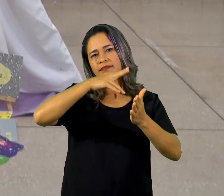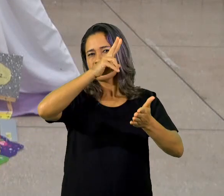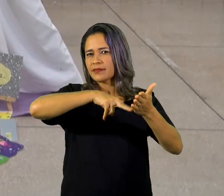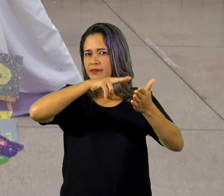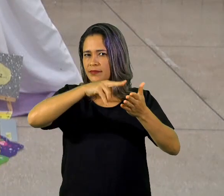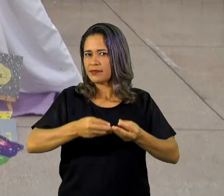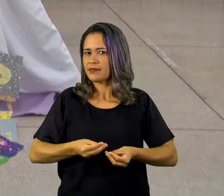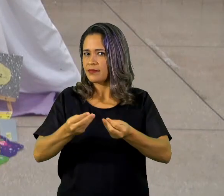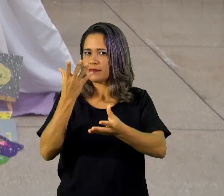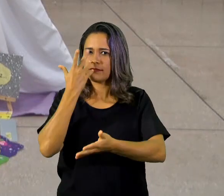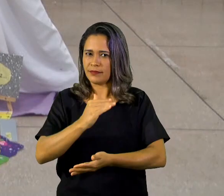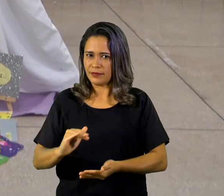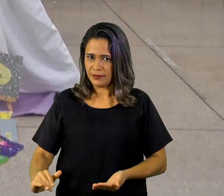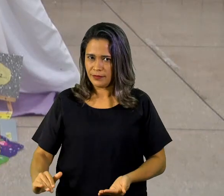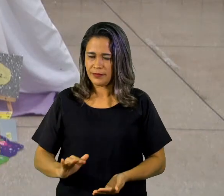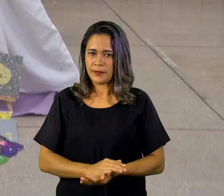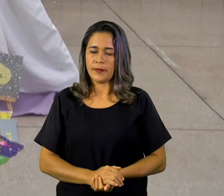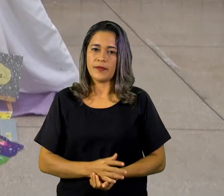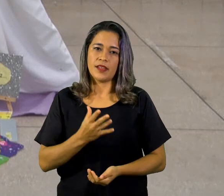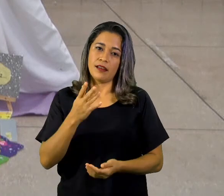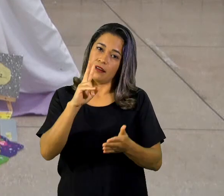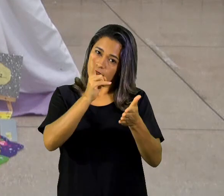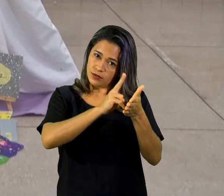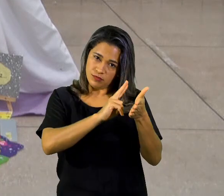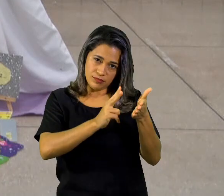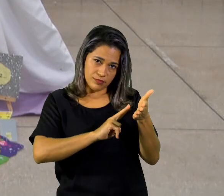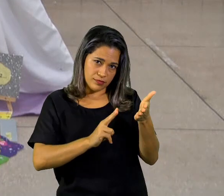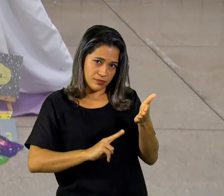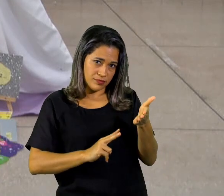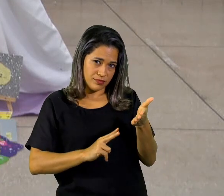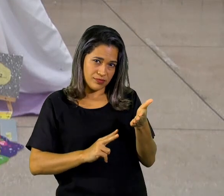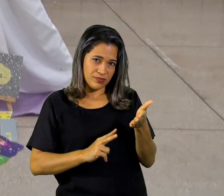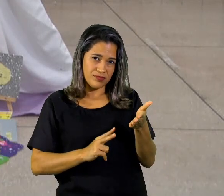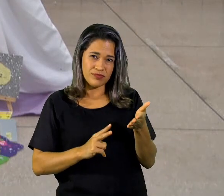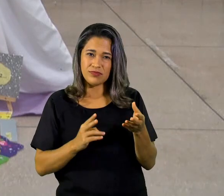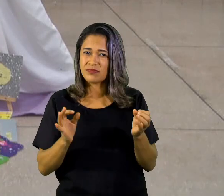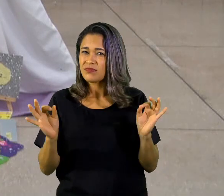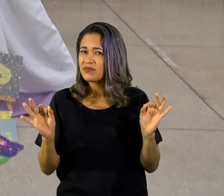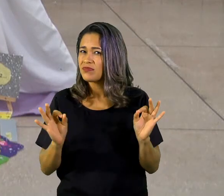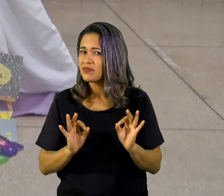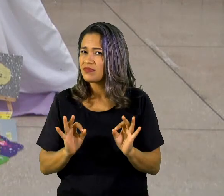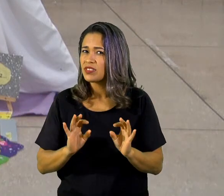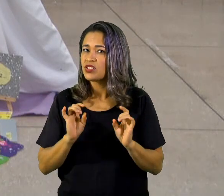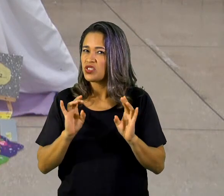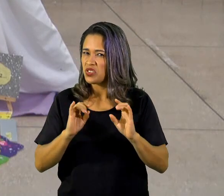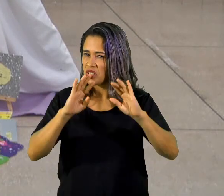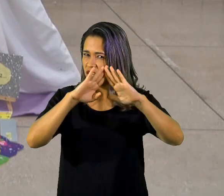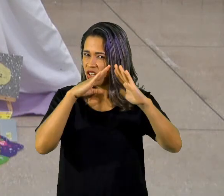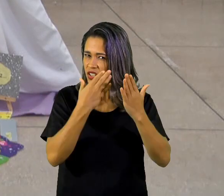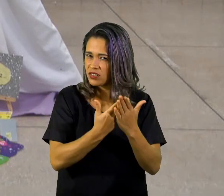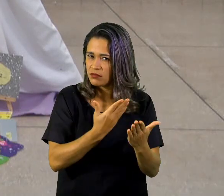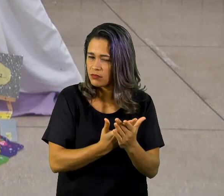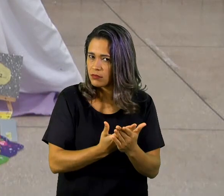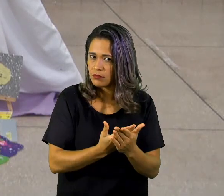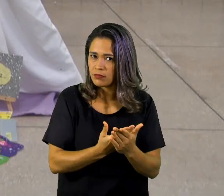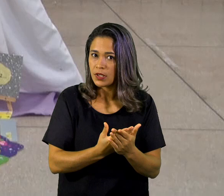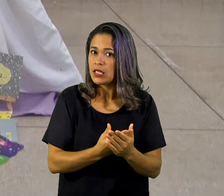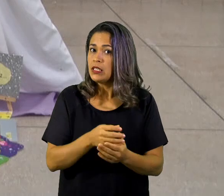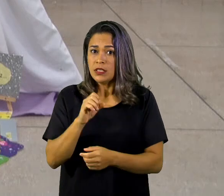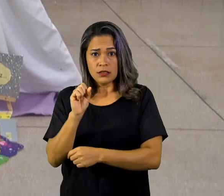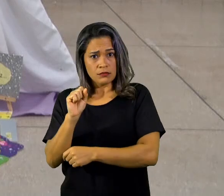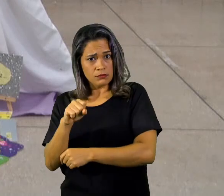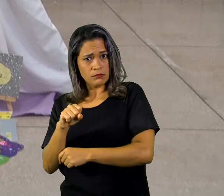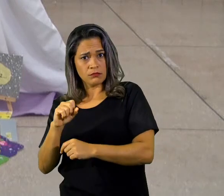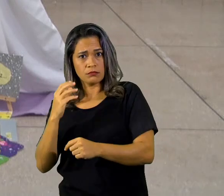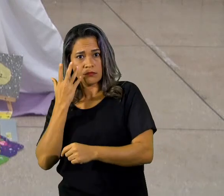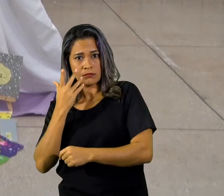para a criança? A leitura não é algo que deve acontecer somente no CMEI. Sim, a criança